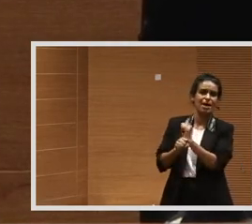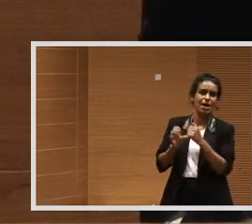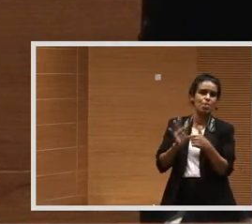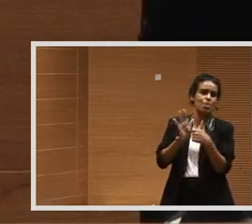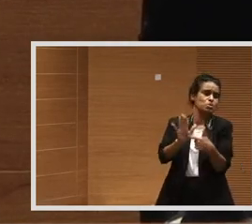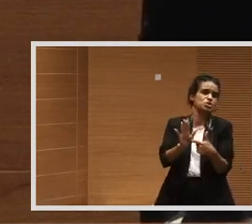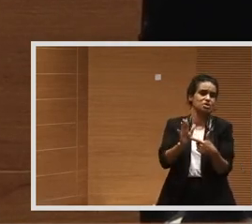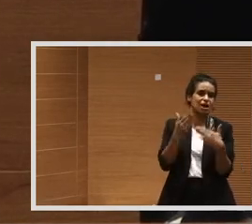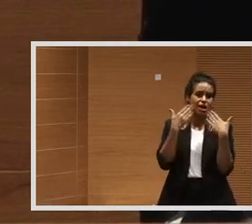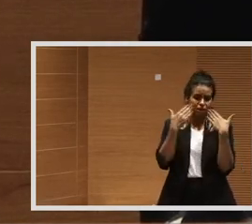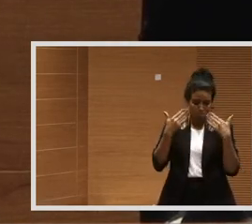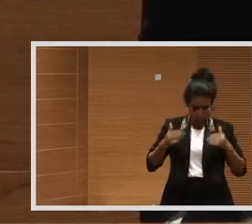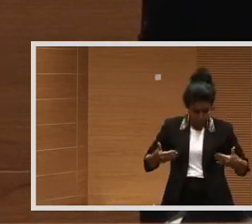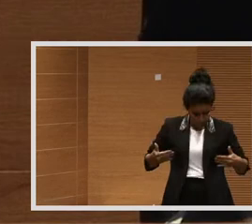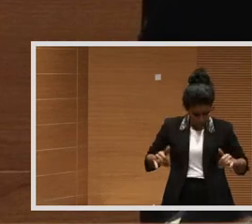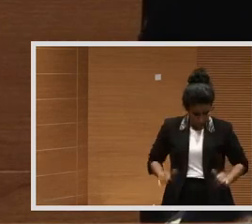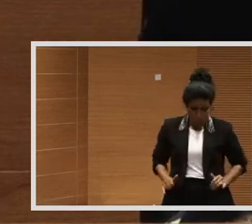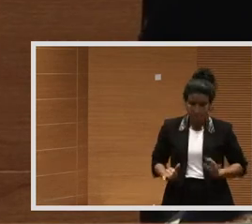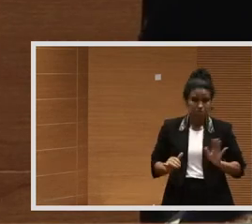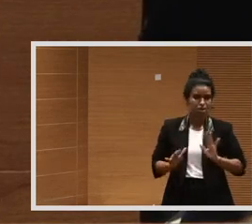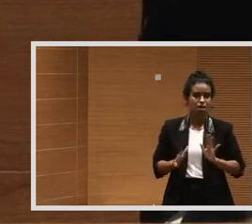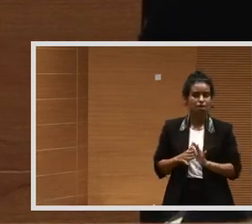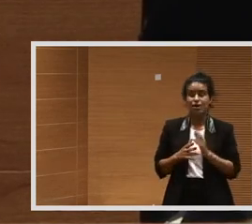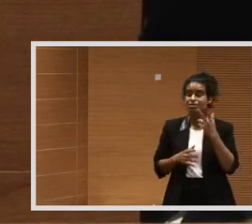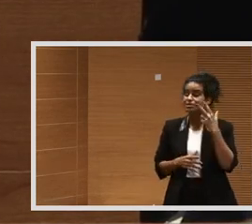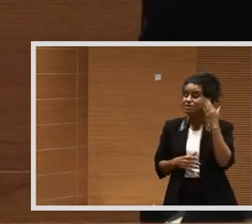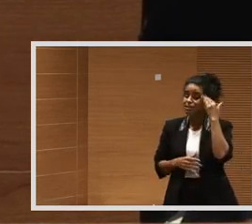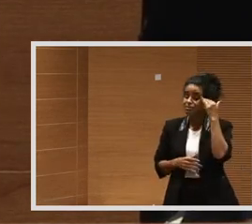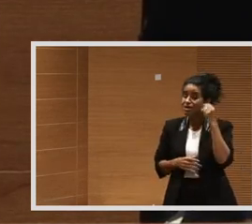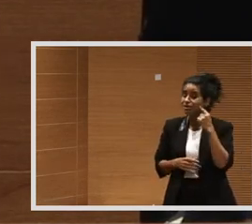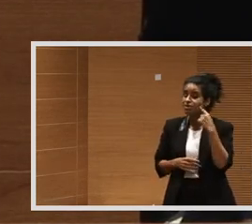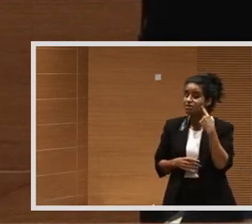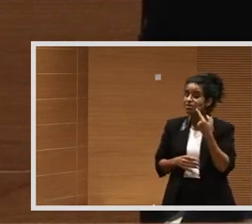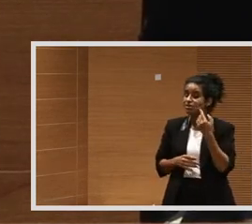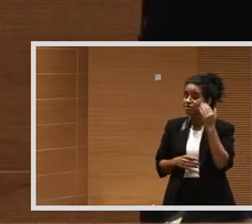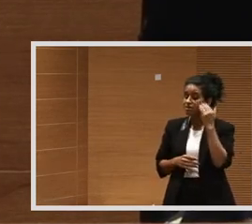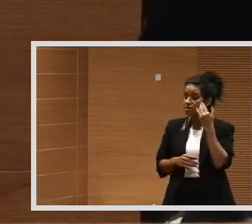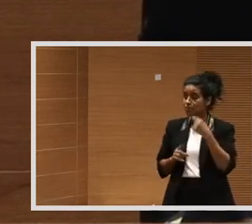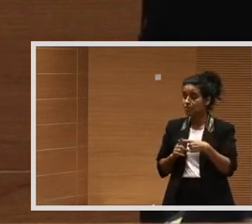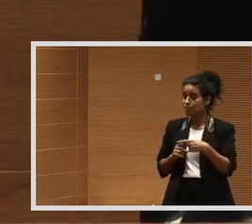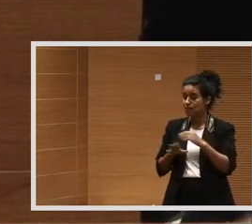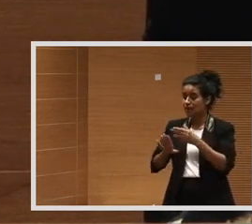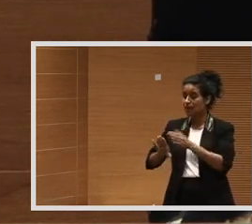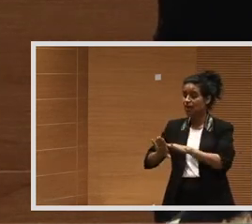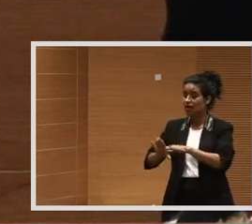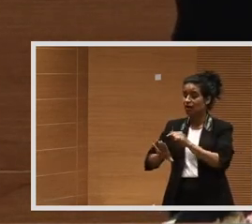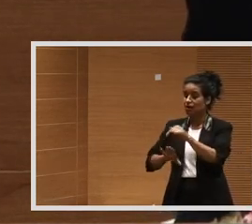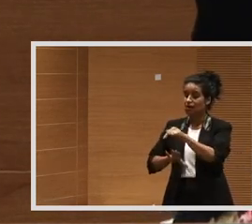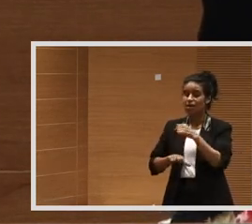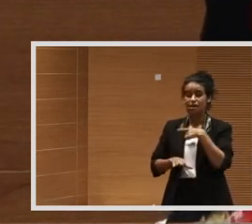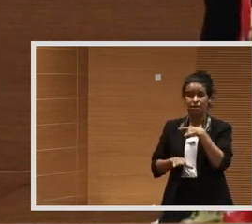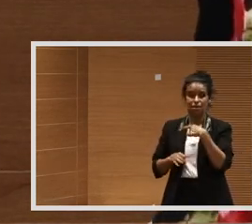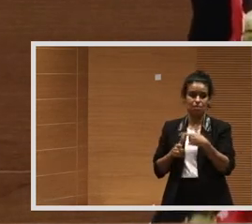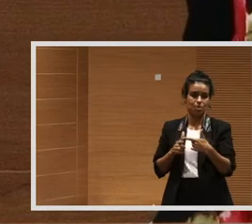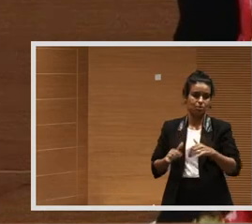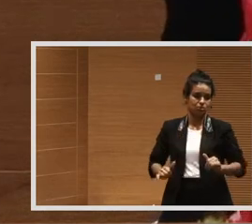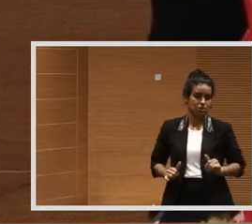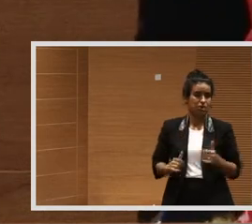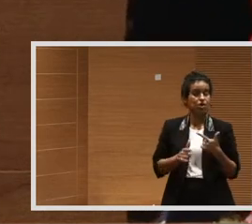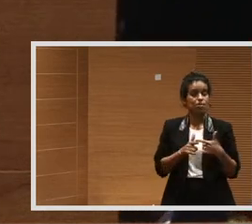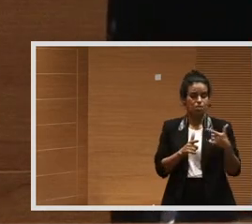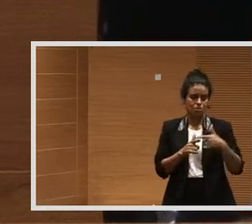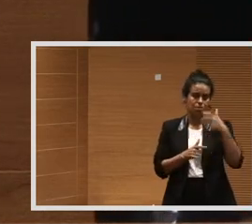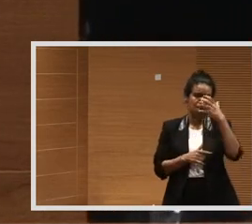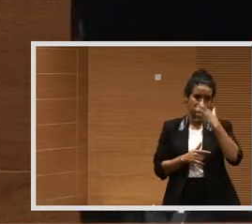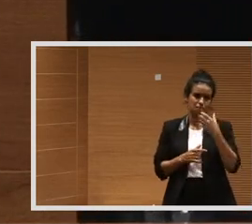Então, eu vi muita criança que teve problema muito grave porque ela deixou de mostrar o